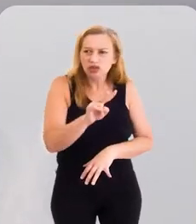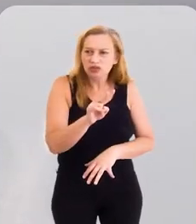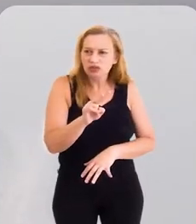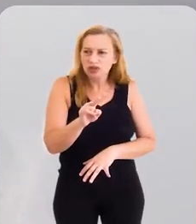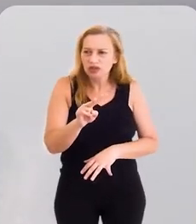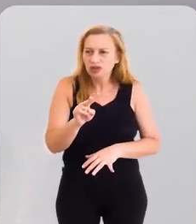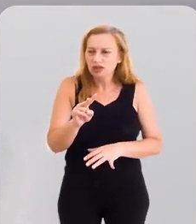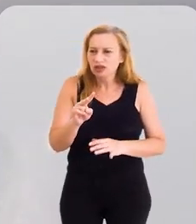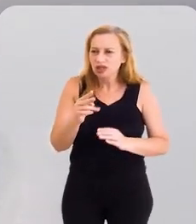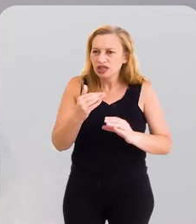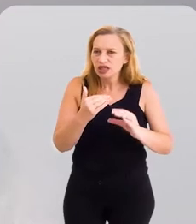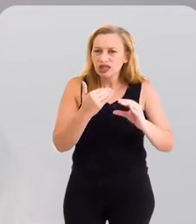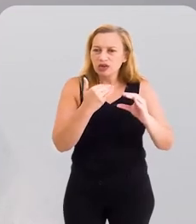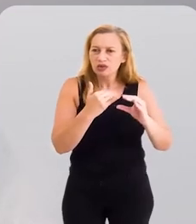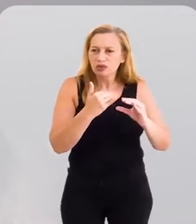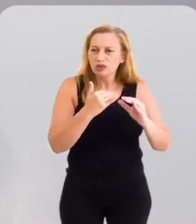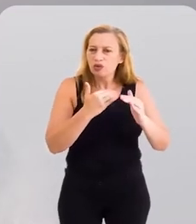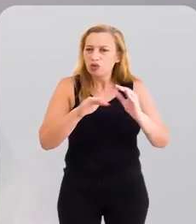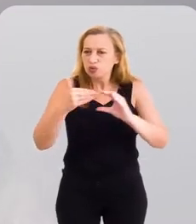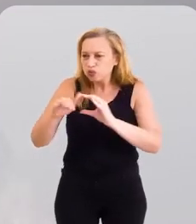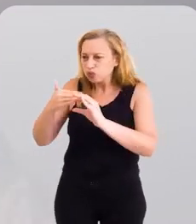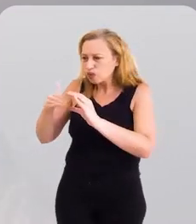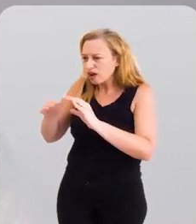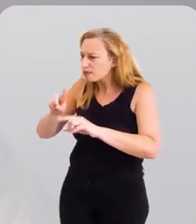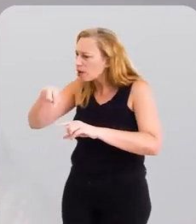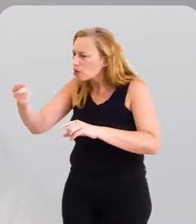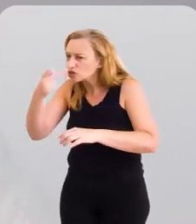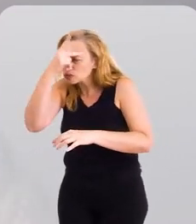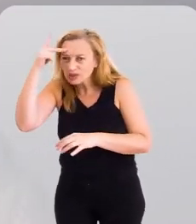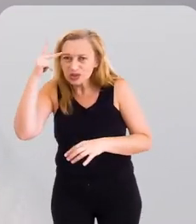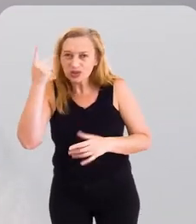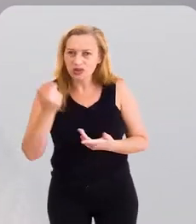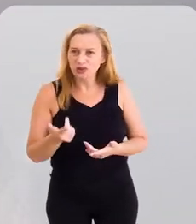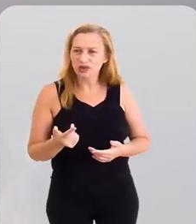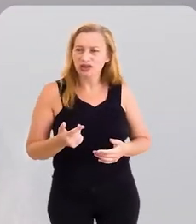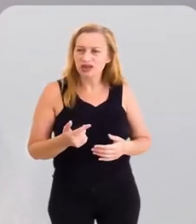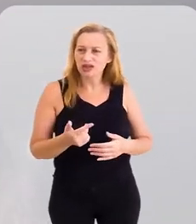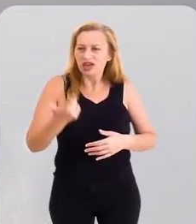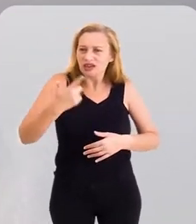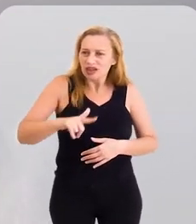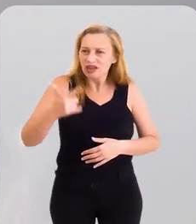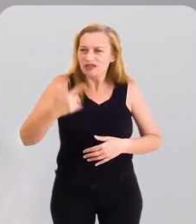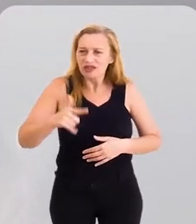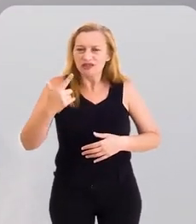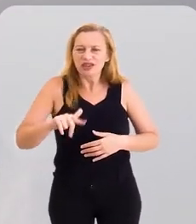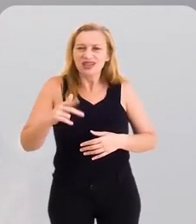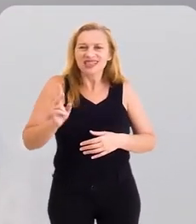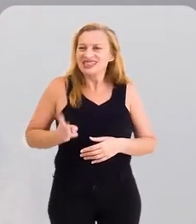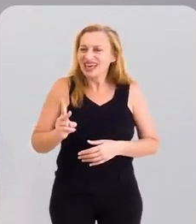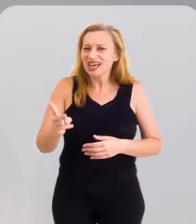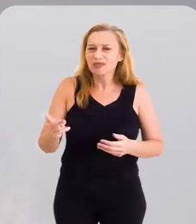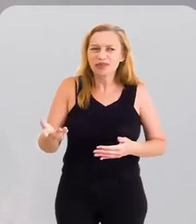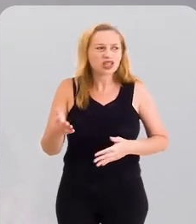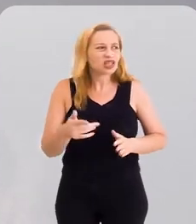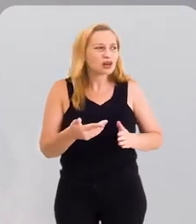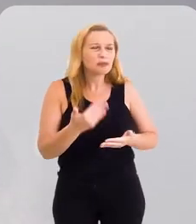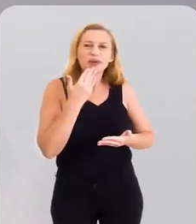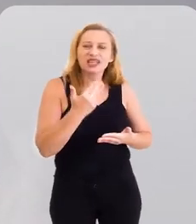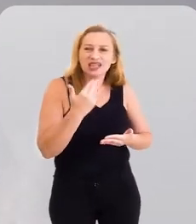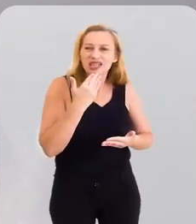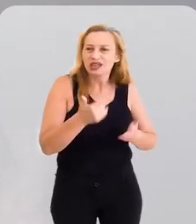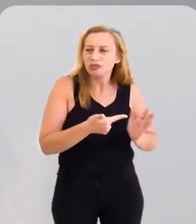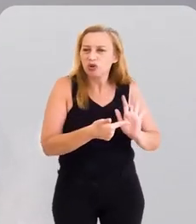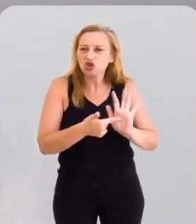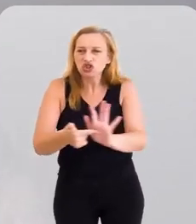que assistiam recomendavam para muita gente. Então, quem vinha, não vinha uma vez só. Vinha e retornava com amigos, ia